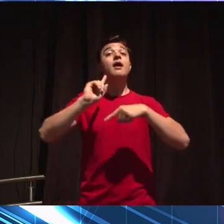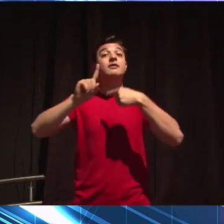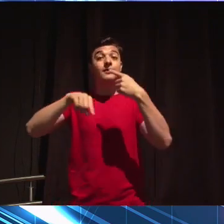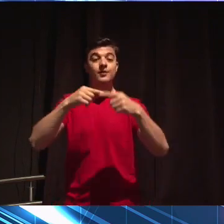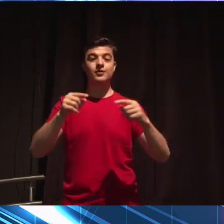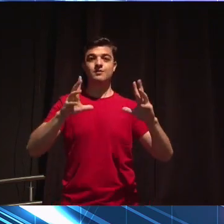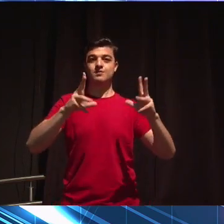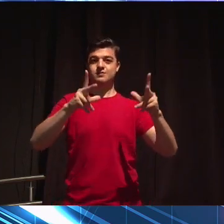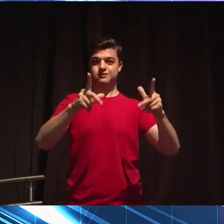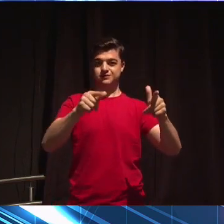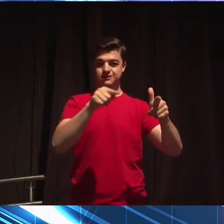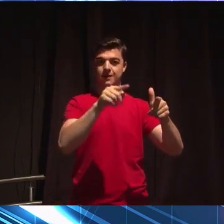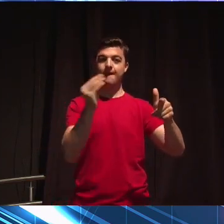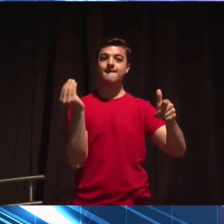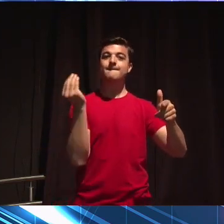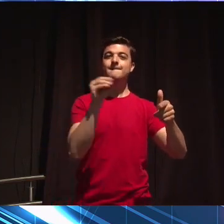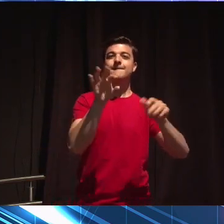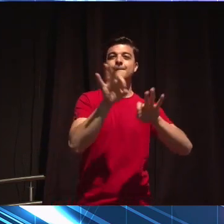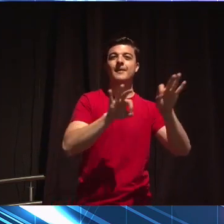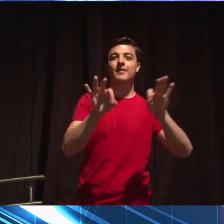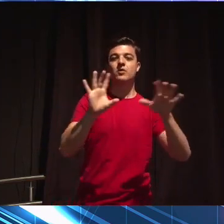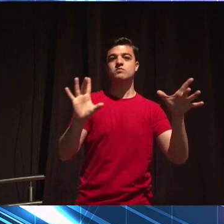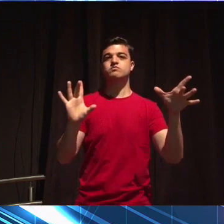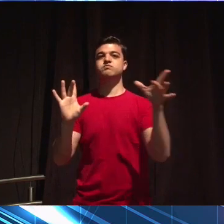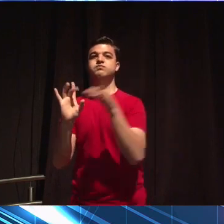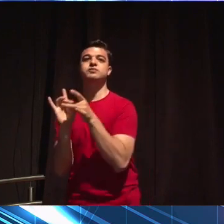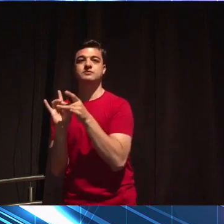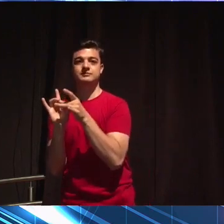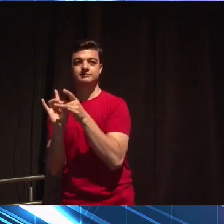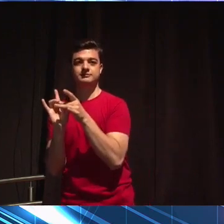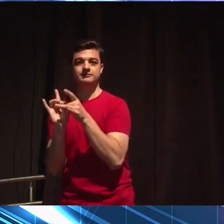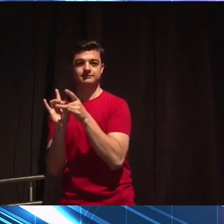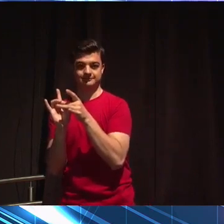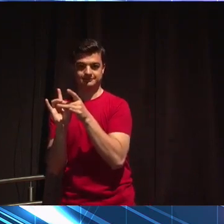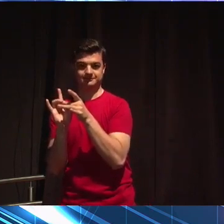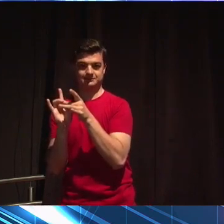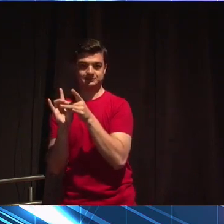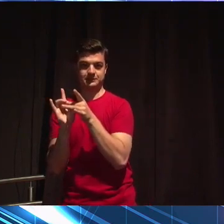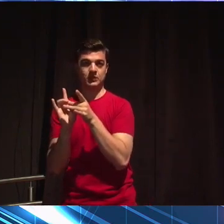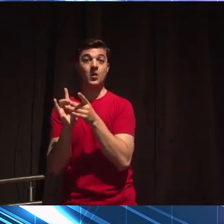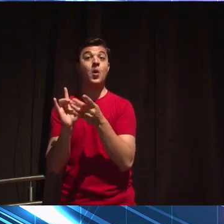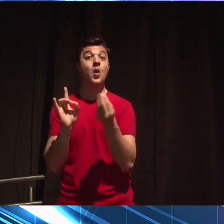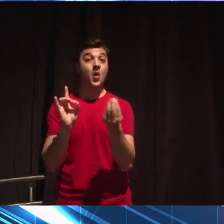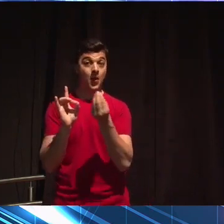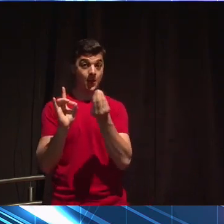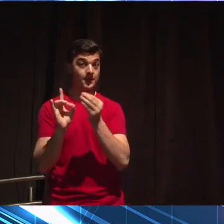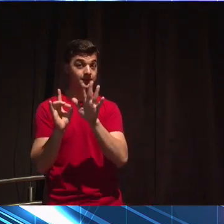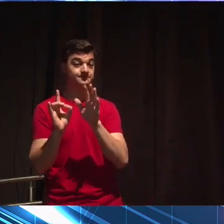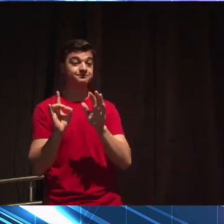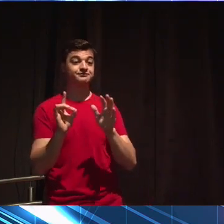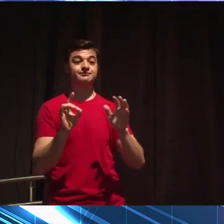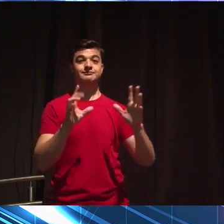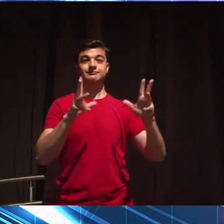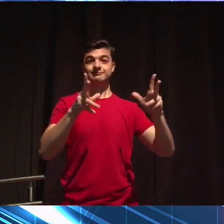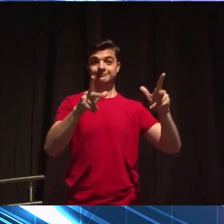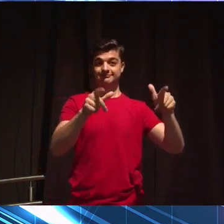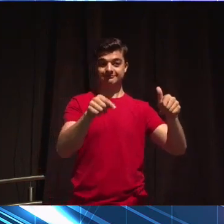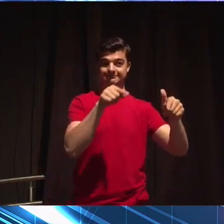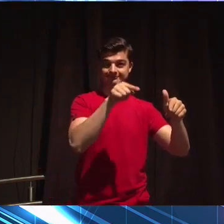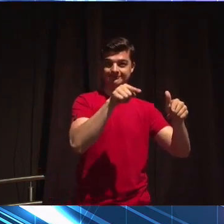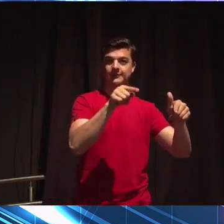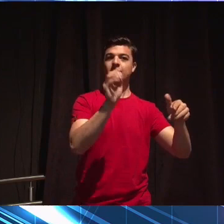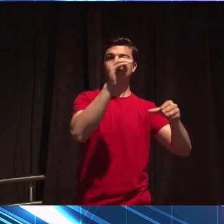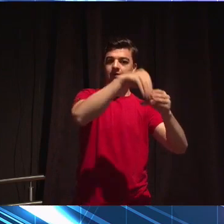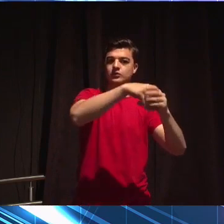novo? Processamento, conectividade aqui. Quando você tem um tratorzinho que é inteligente e